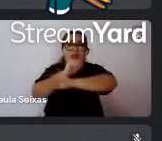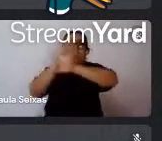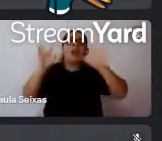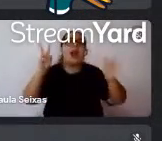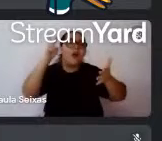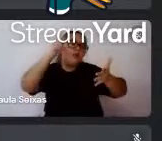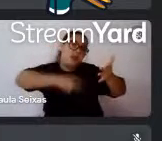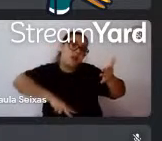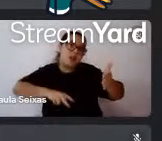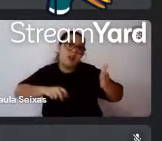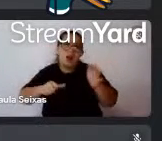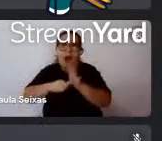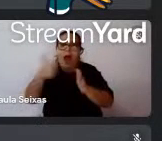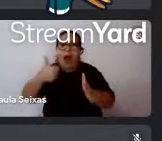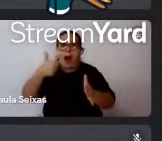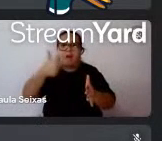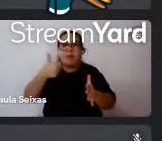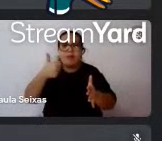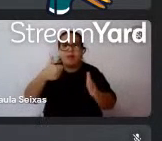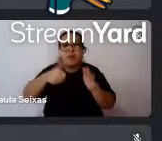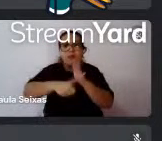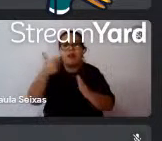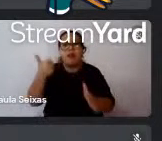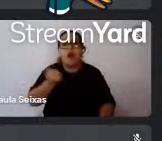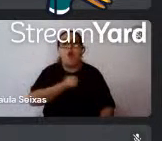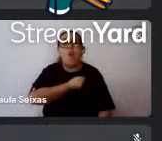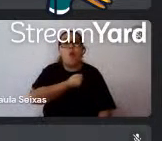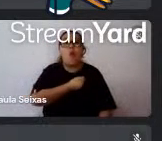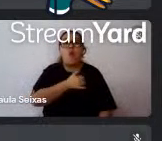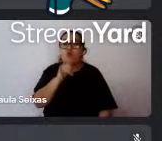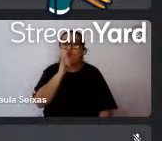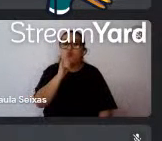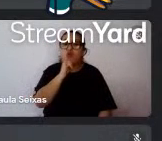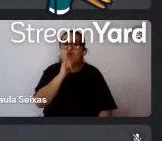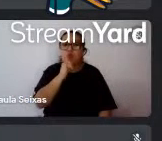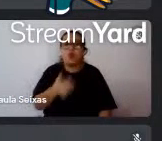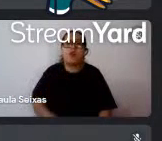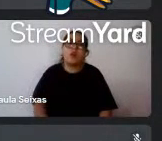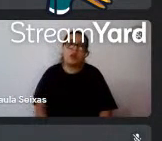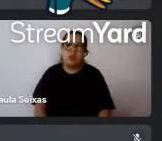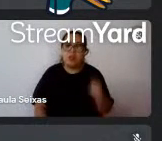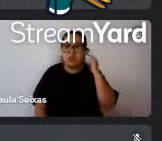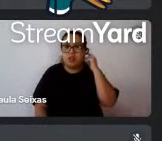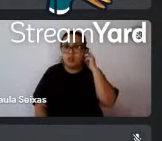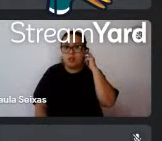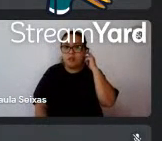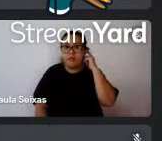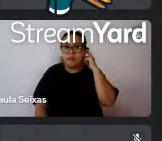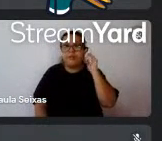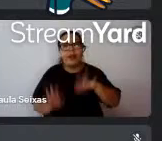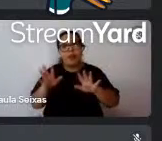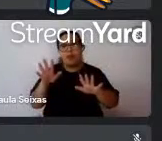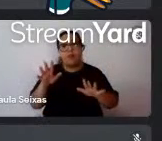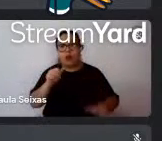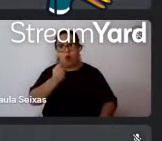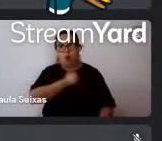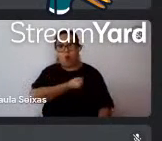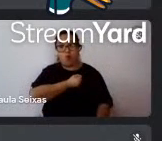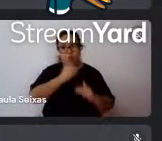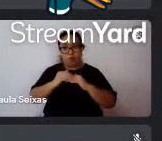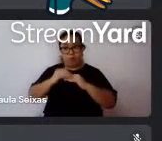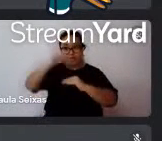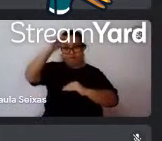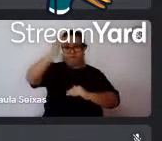primeira linha, né, ó, seria o número do exemplo. Na verdade, não é a primeira linha, o número fica fora, né,